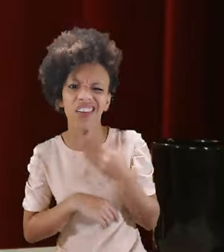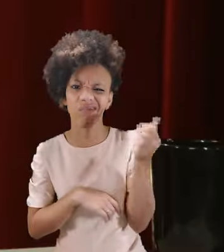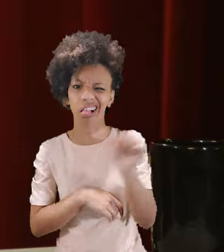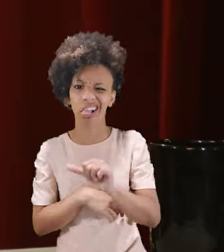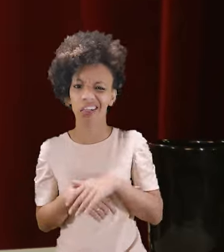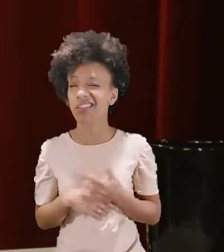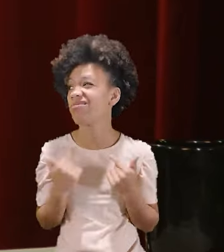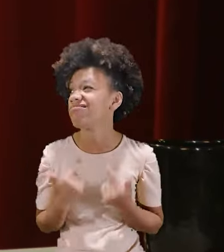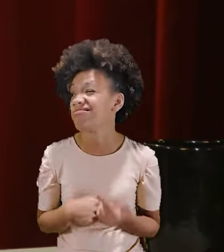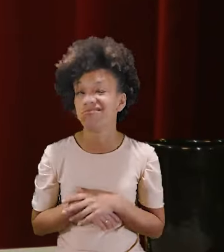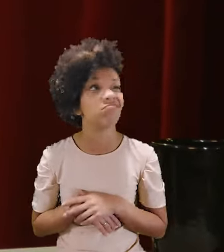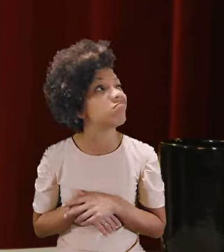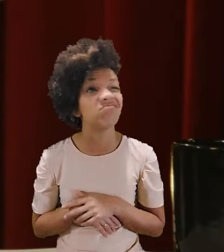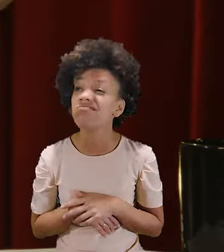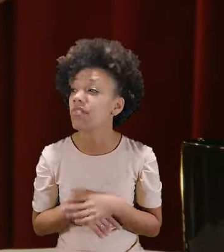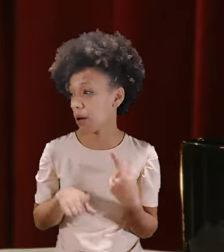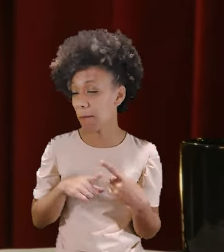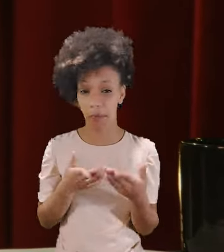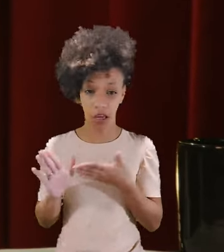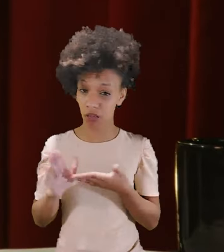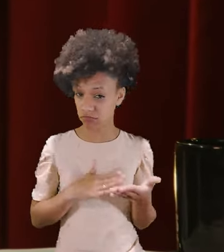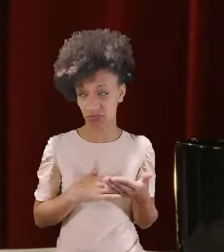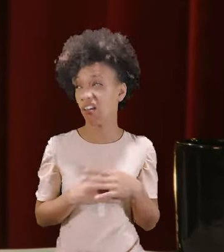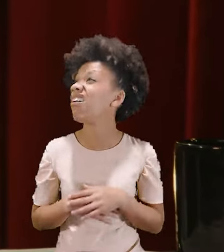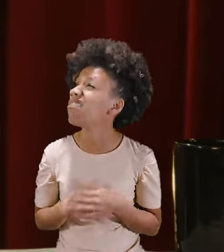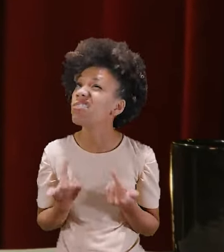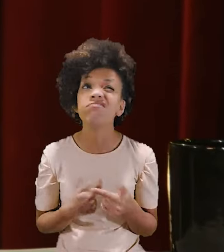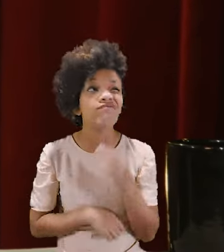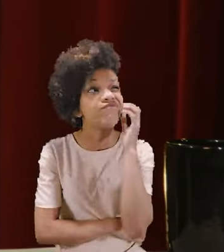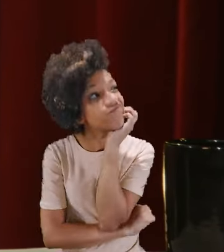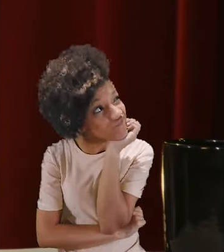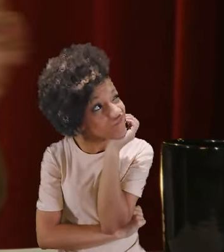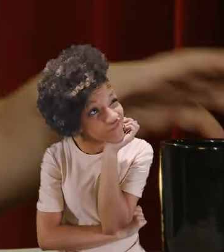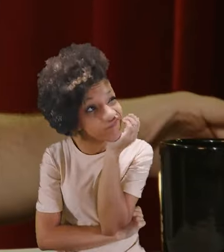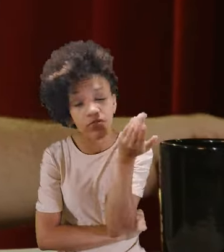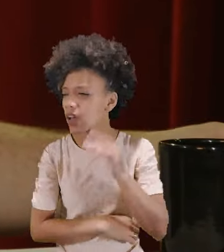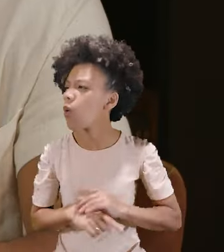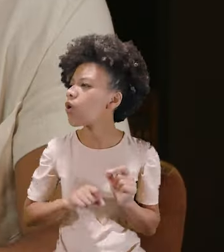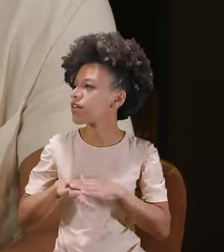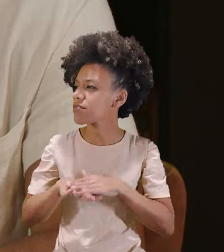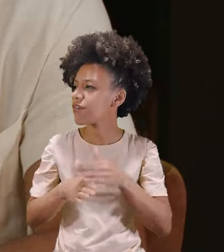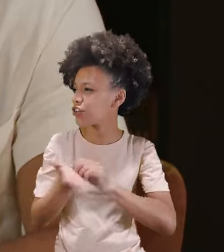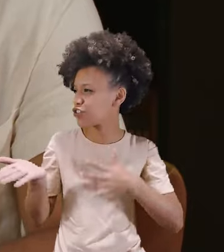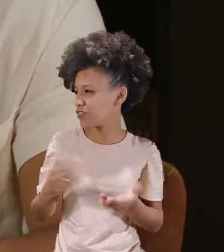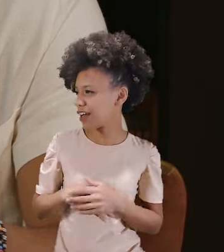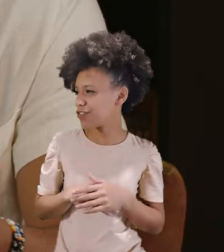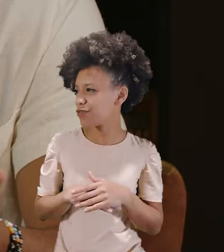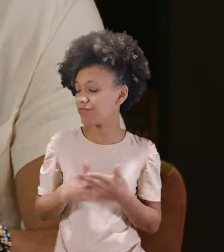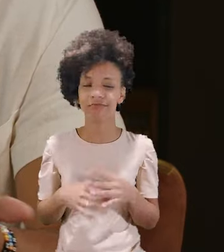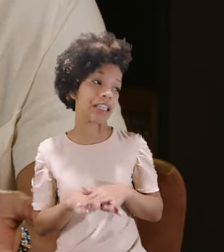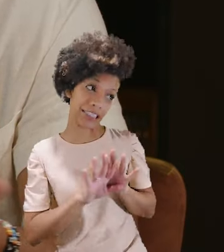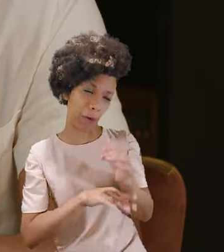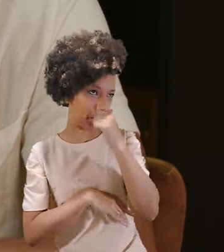mais maneiro eu estava muito entediado assim que o que você passa é muito feia também né se faz cruzadinha que você faz cara então eu